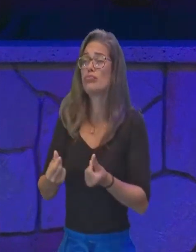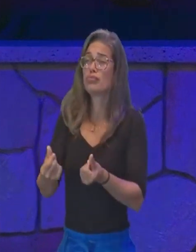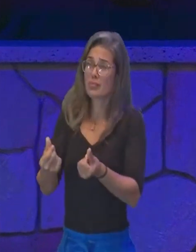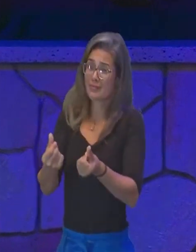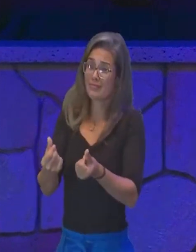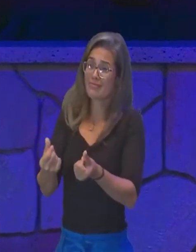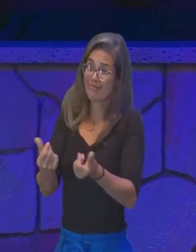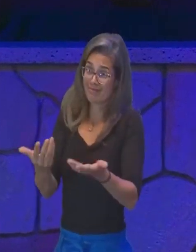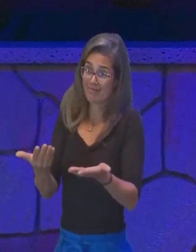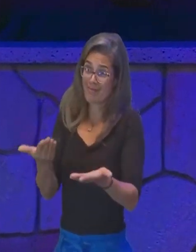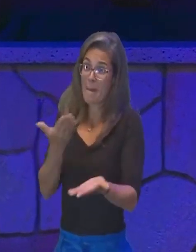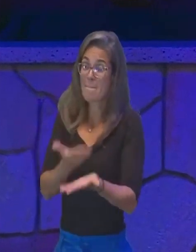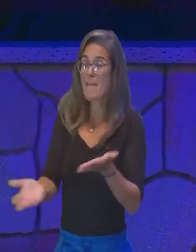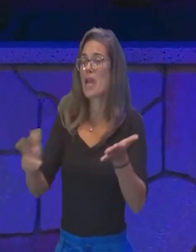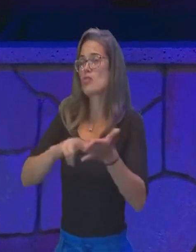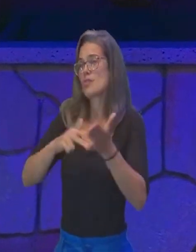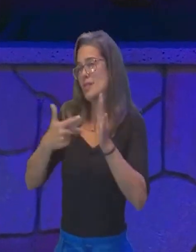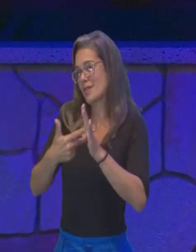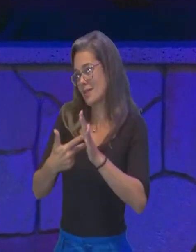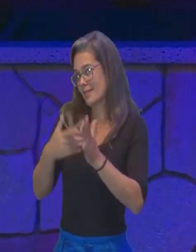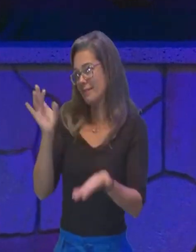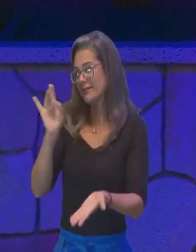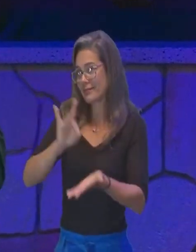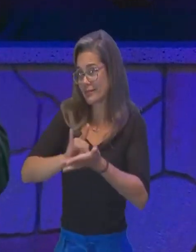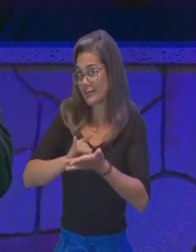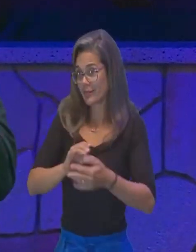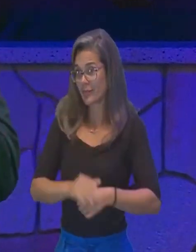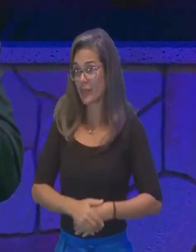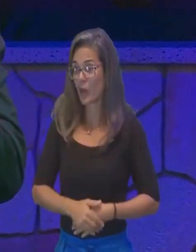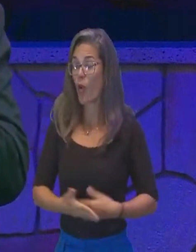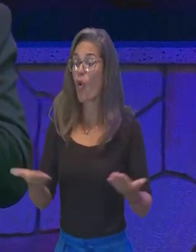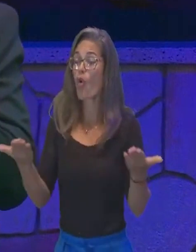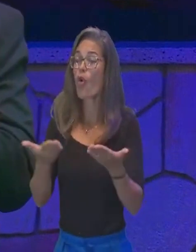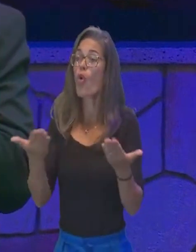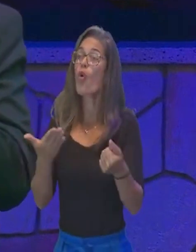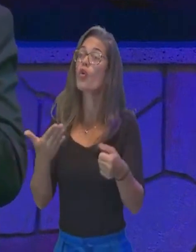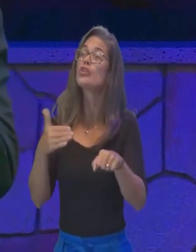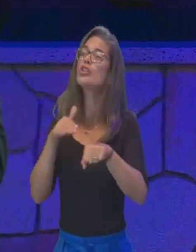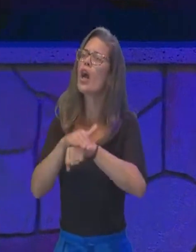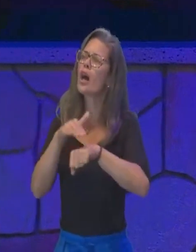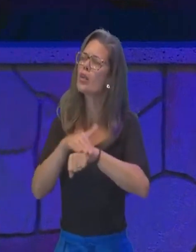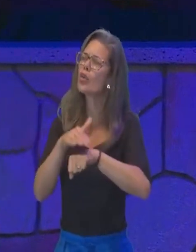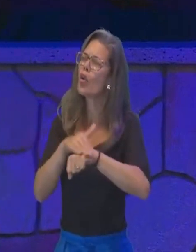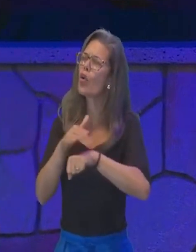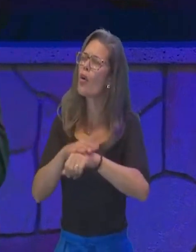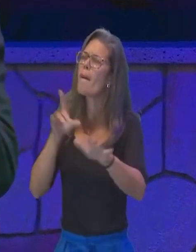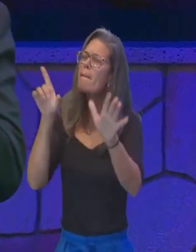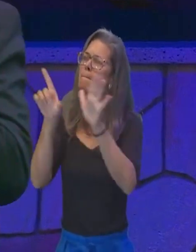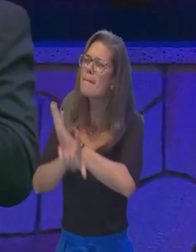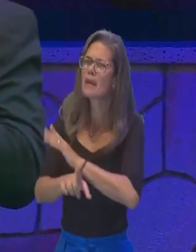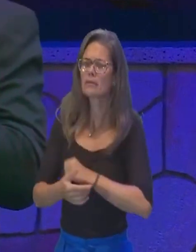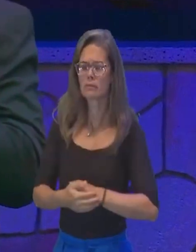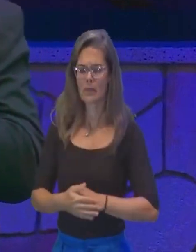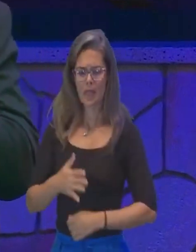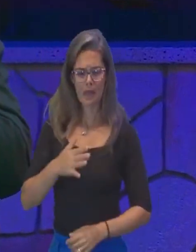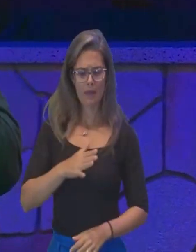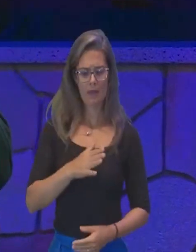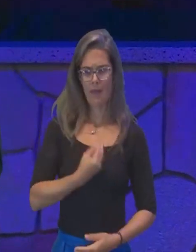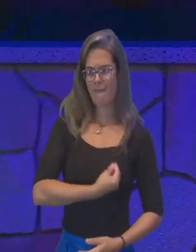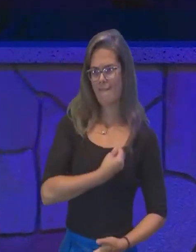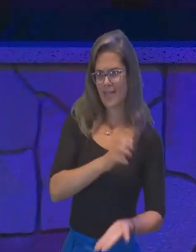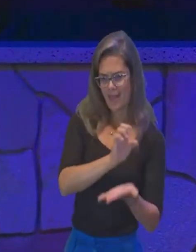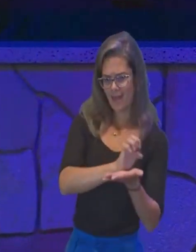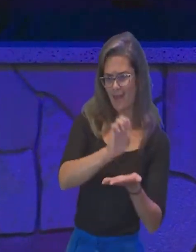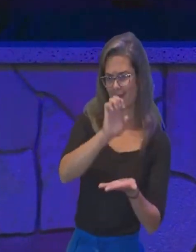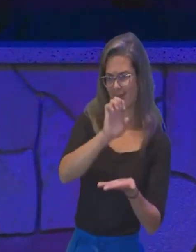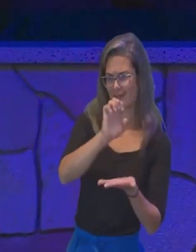Quero de maneira muito especial nesta noite convidá-lo a perceber o que a vida de Elias tem a ver com a minha vida, com a